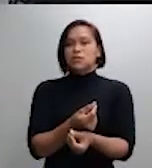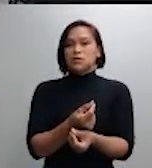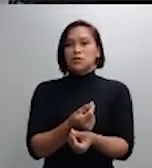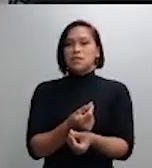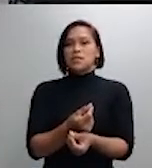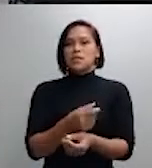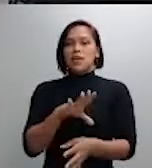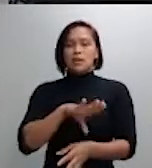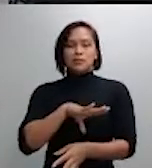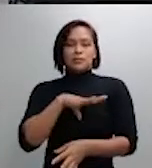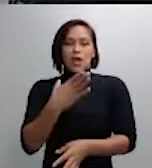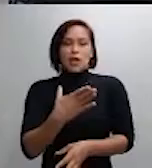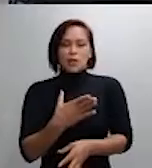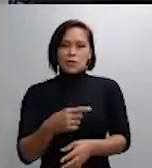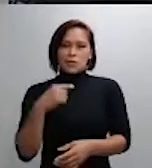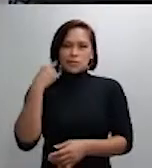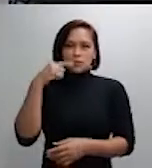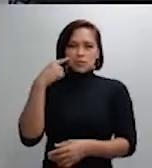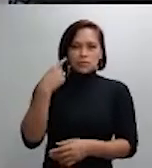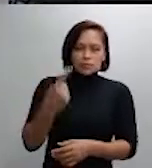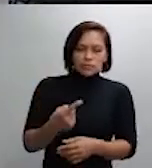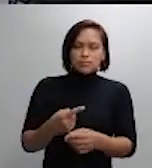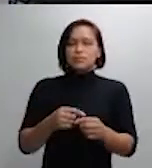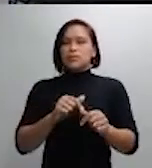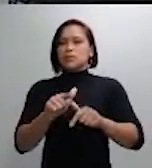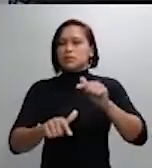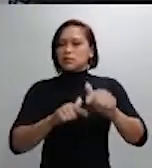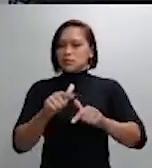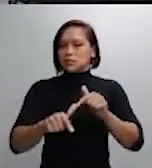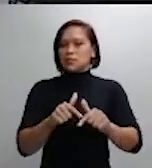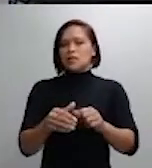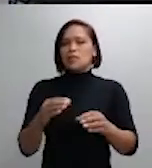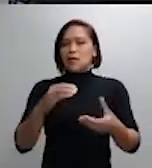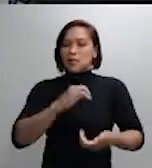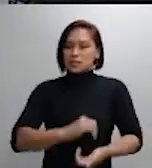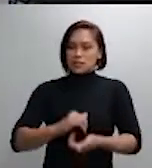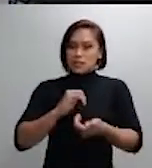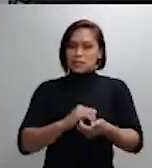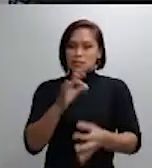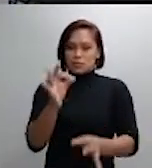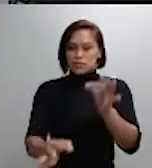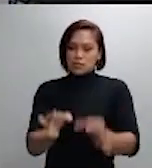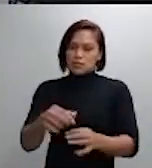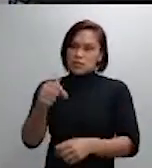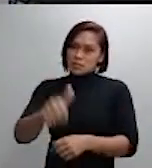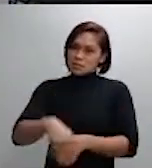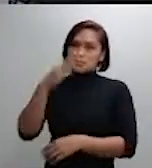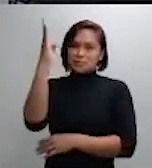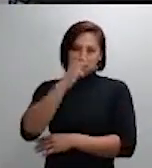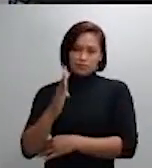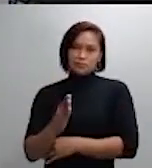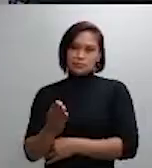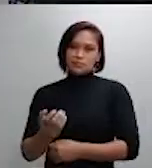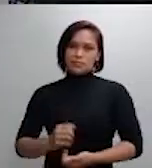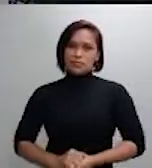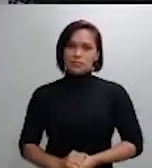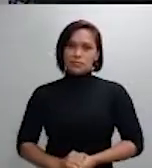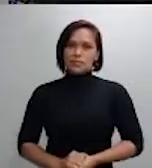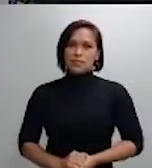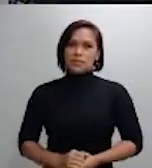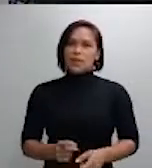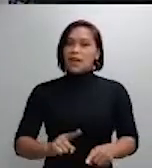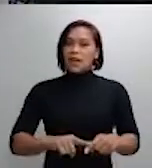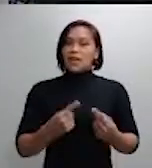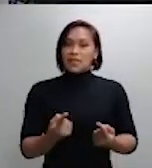as aventuras judiciais que abarrotam as cortes judiciais do nosso país. Então, os